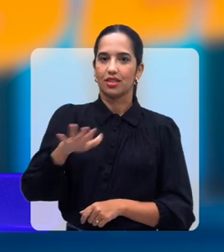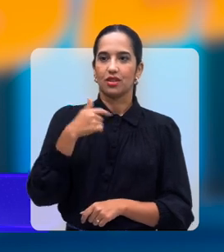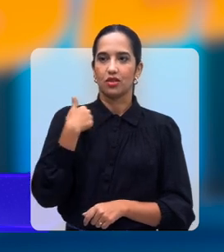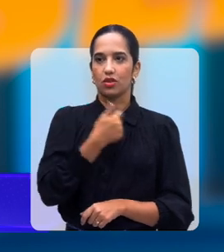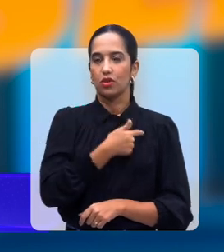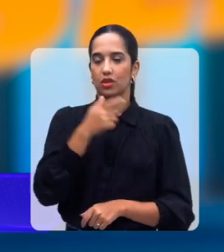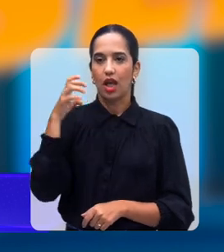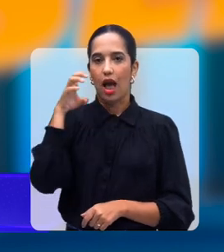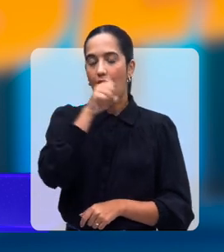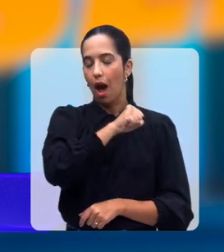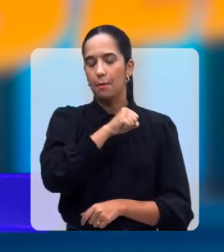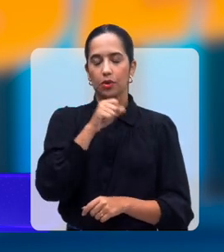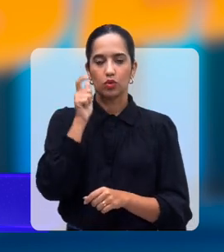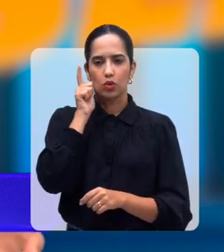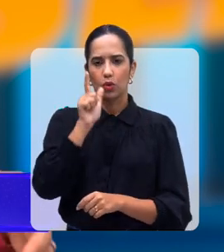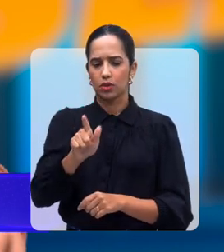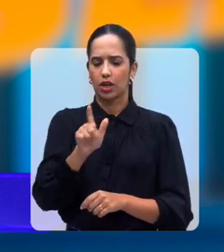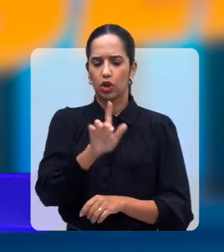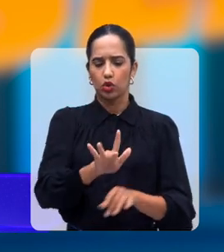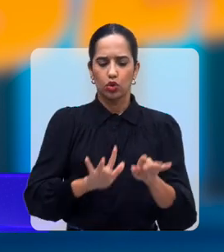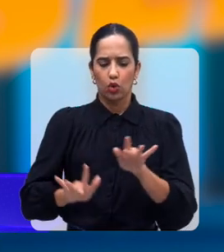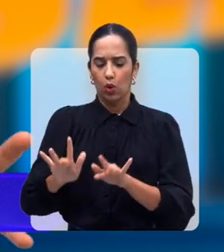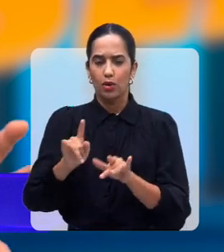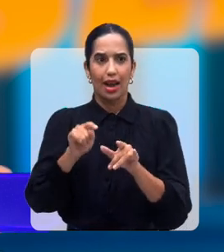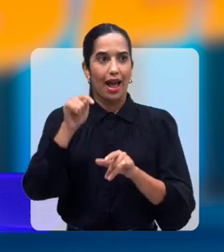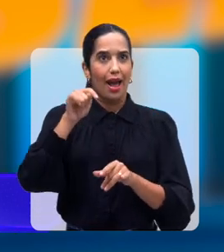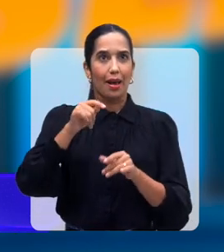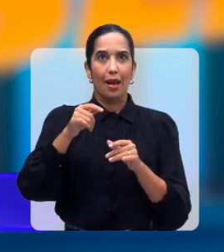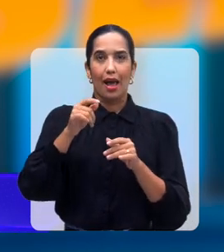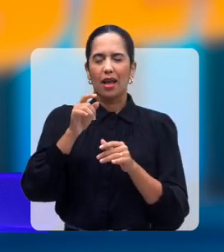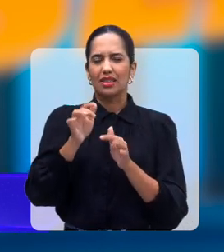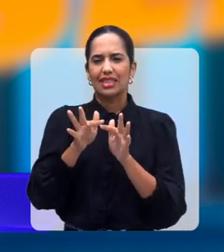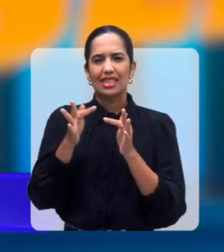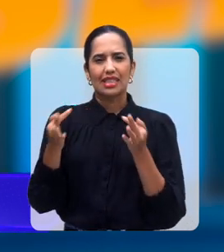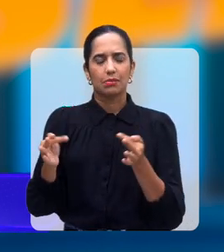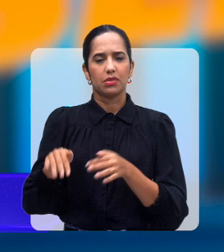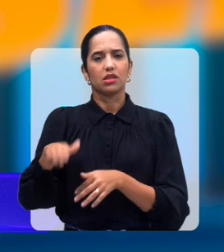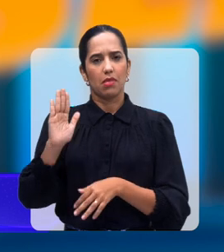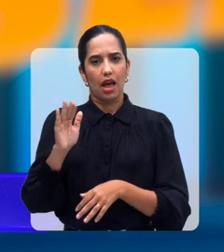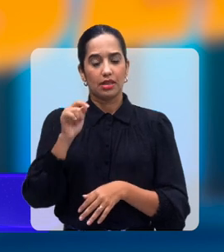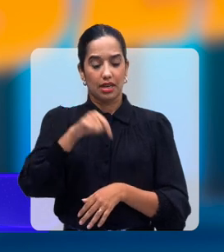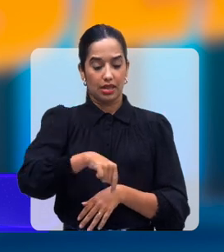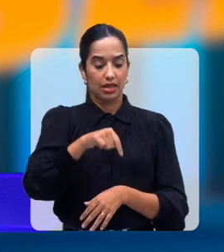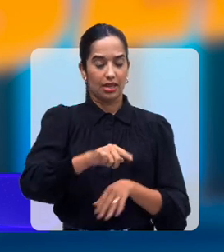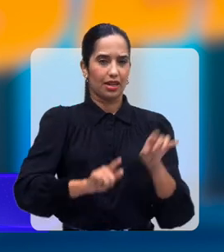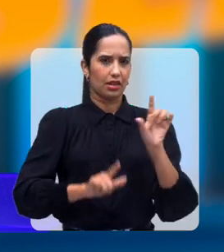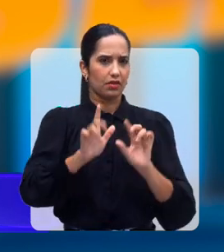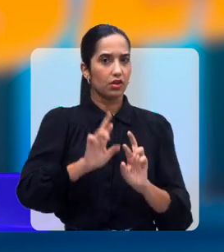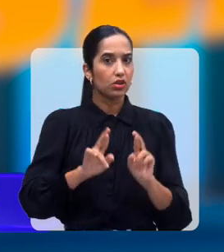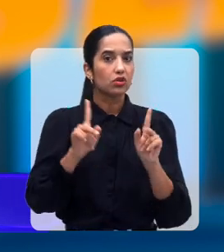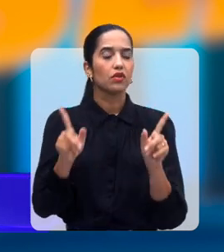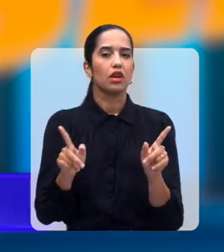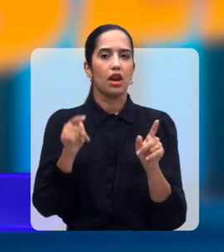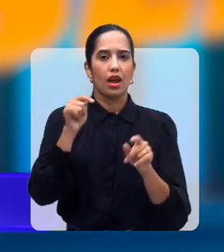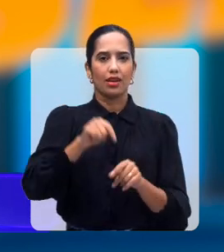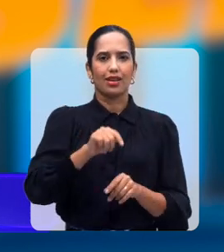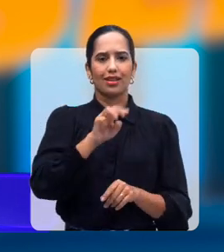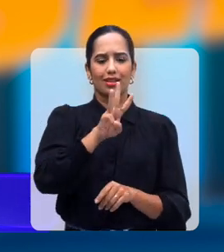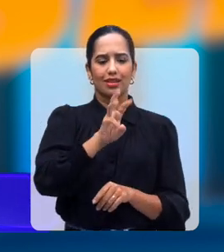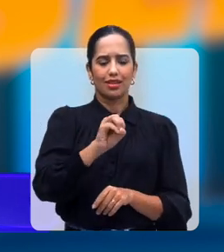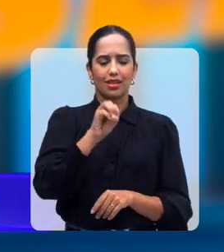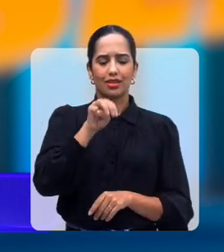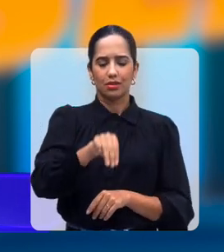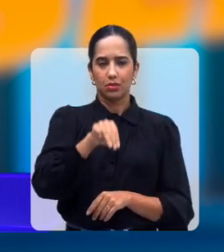vai direto, vai ao ar e tudo, não tem toda essa equipe por trás, mas um programa como Ver, Ouvir, Sentir, de